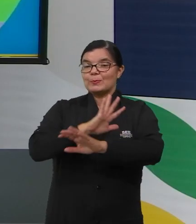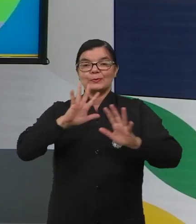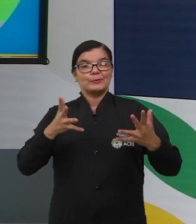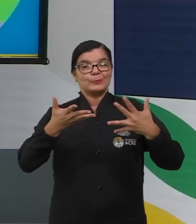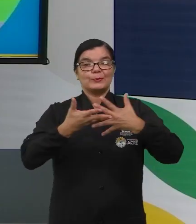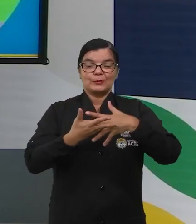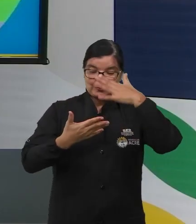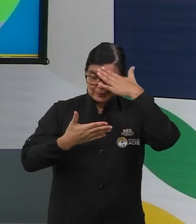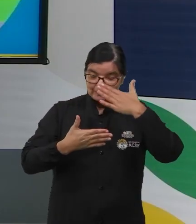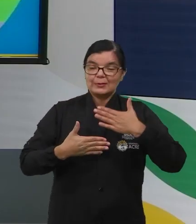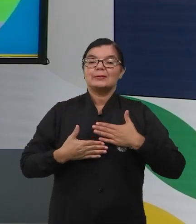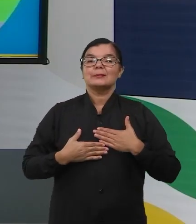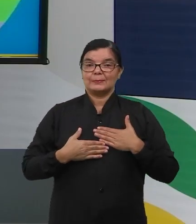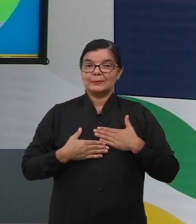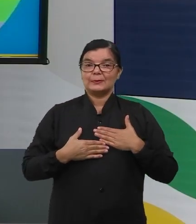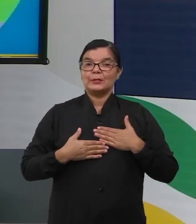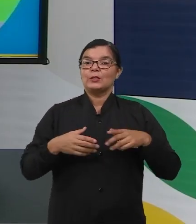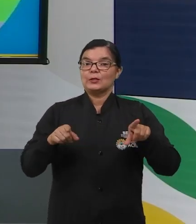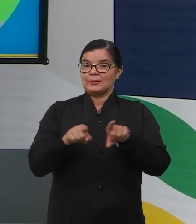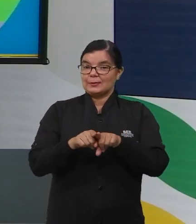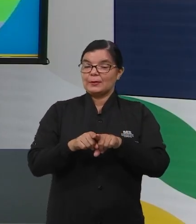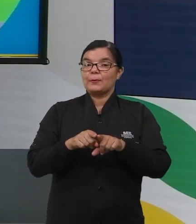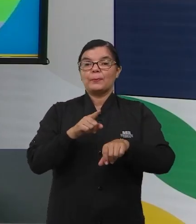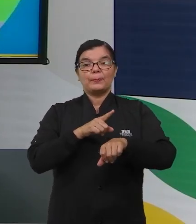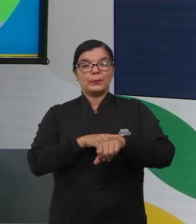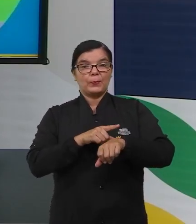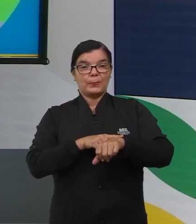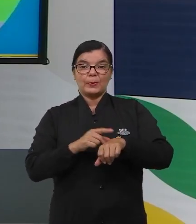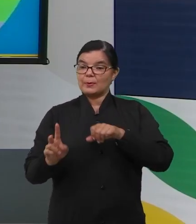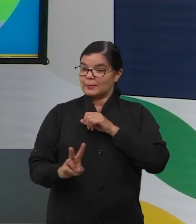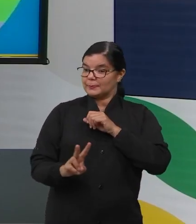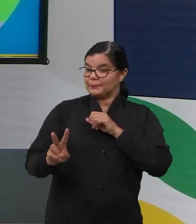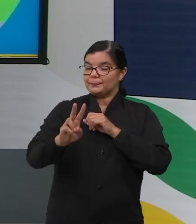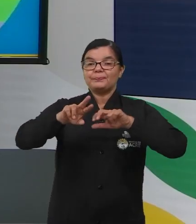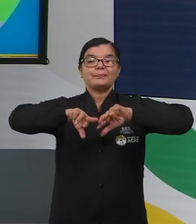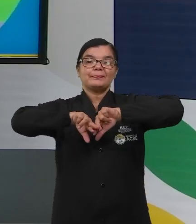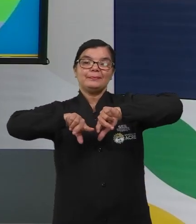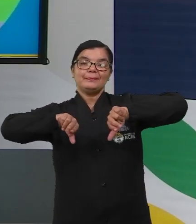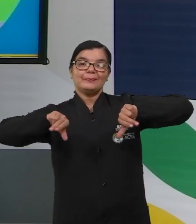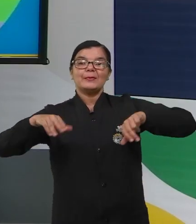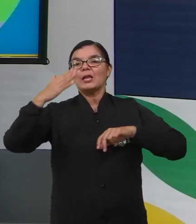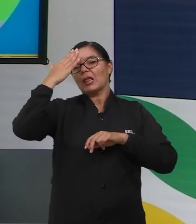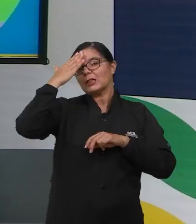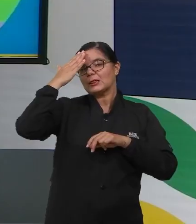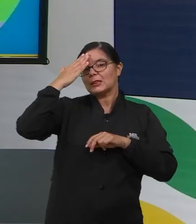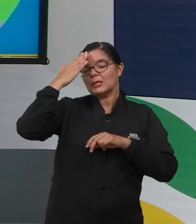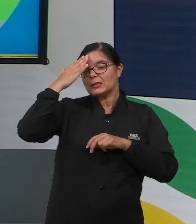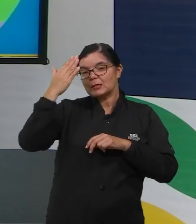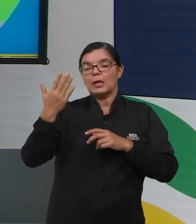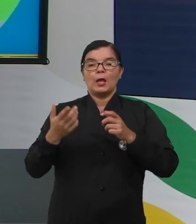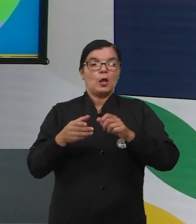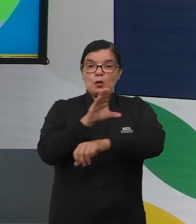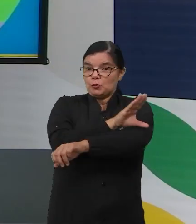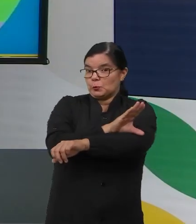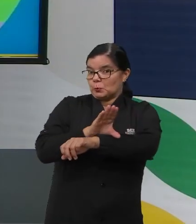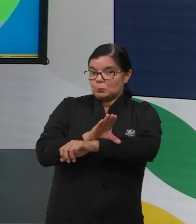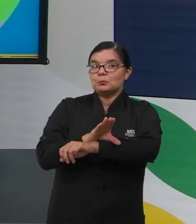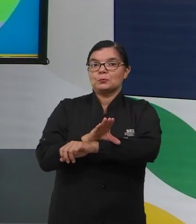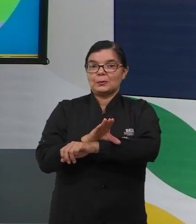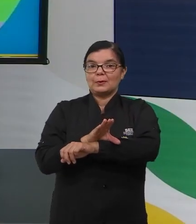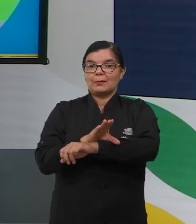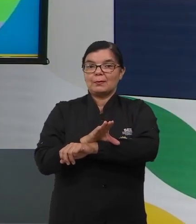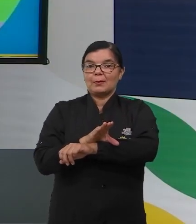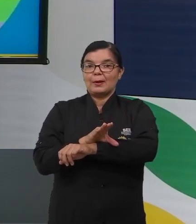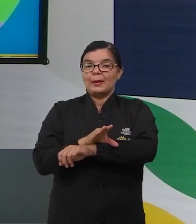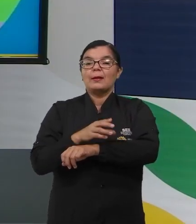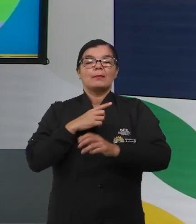práticas corporais vão vir com esse viés de, a partir do momento em que eu valorizo a diversidade, de entender que determinado tipo de cultura